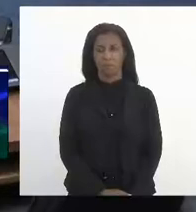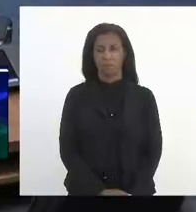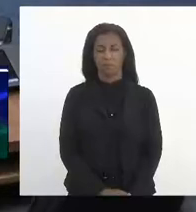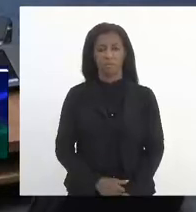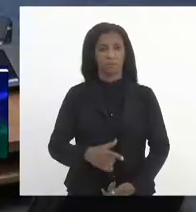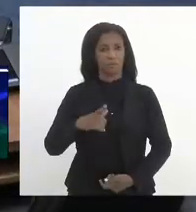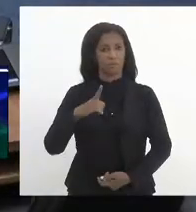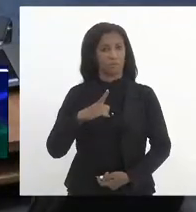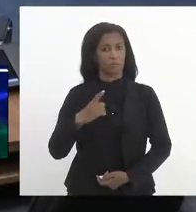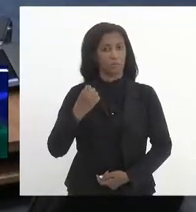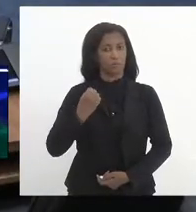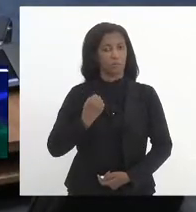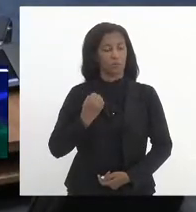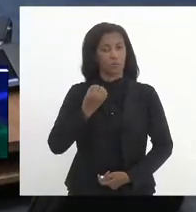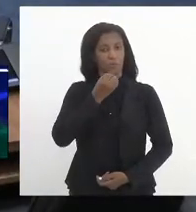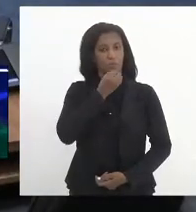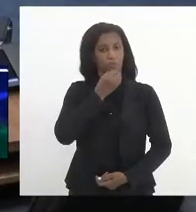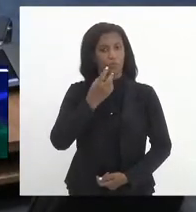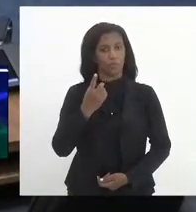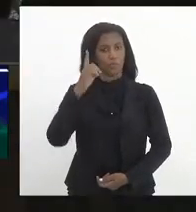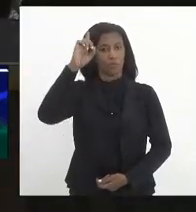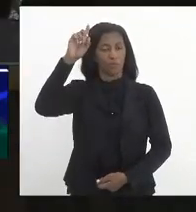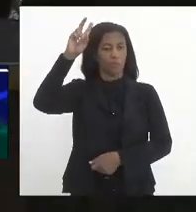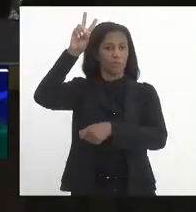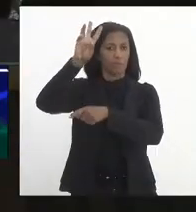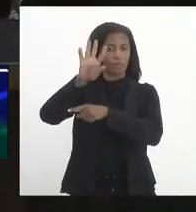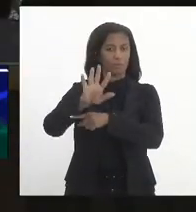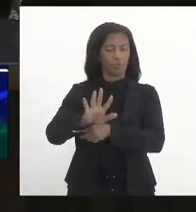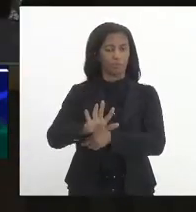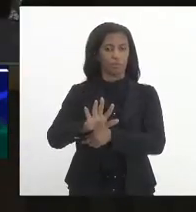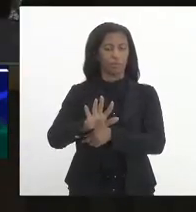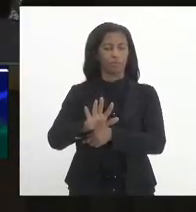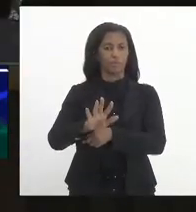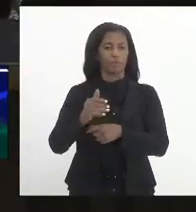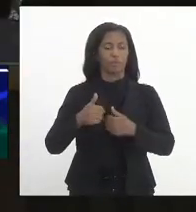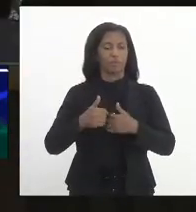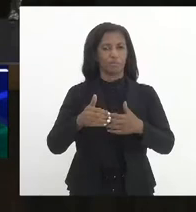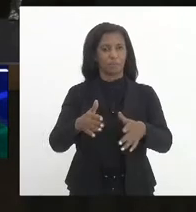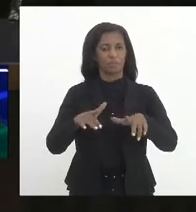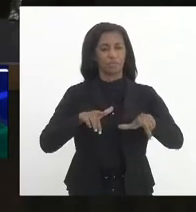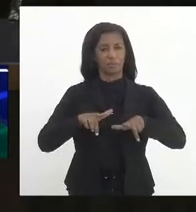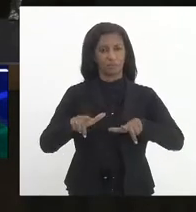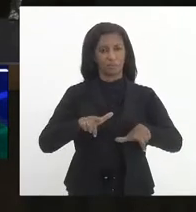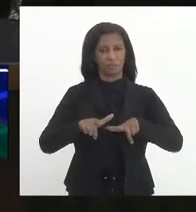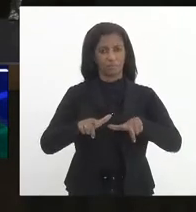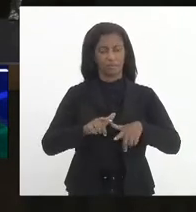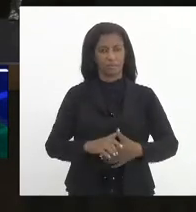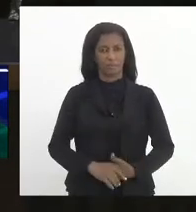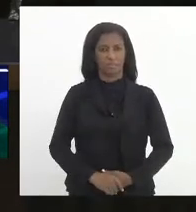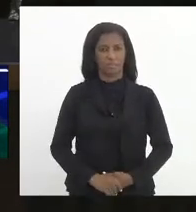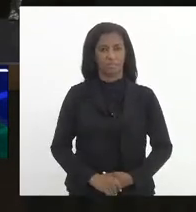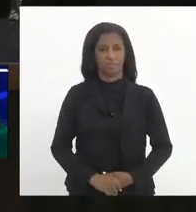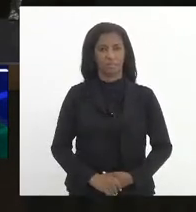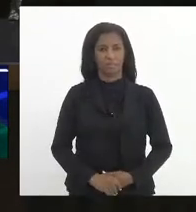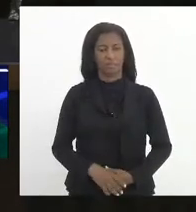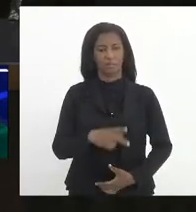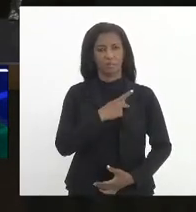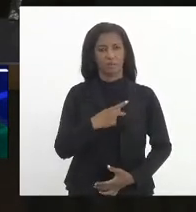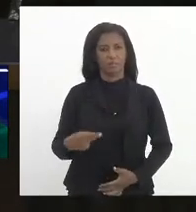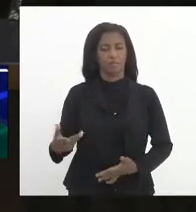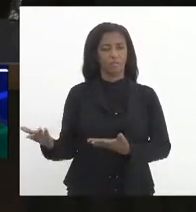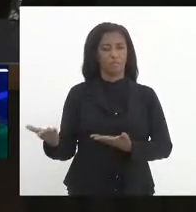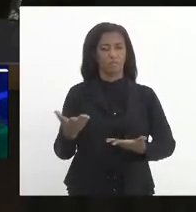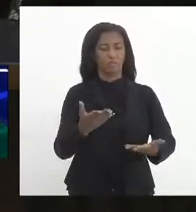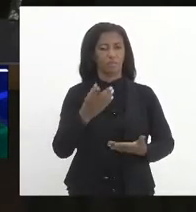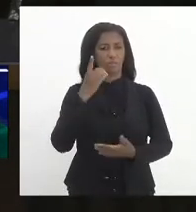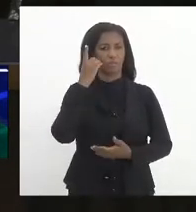e abrindo o número legal e sobre a proteção de Deus iniciamos nosso trabalho a presidência convida o